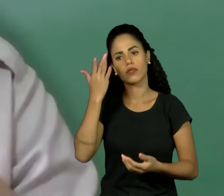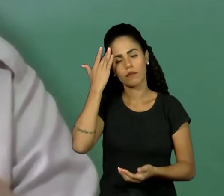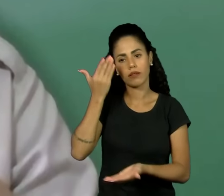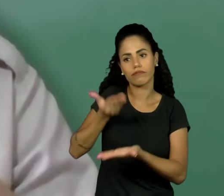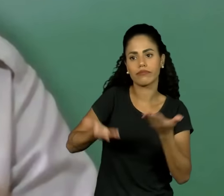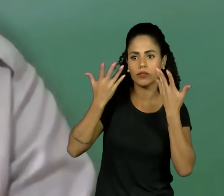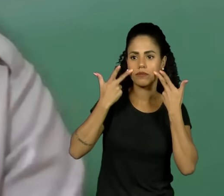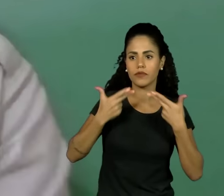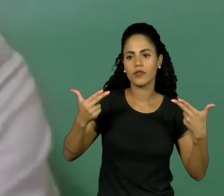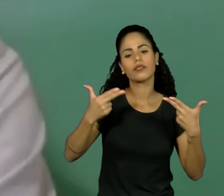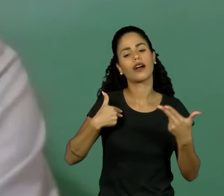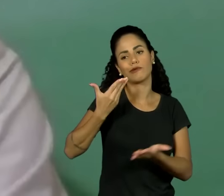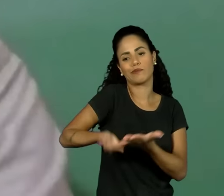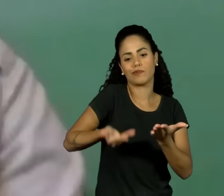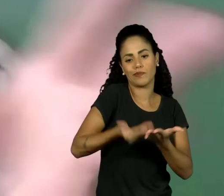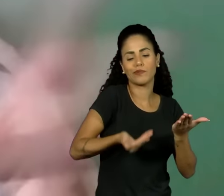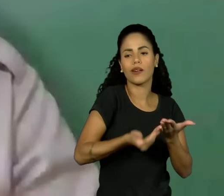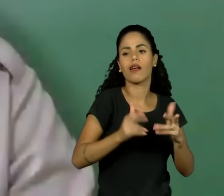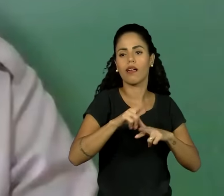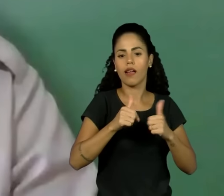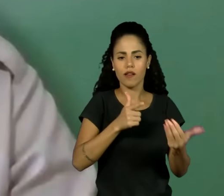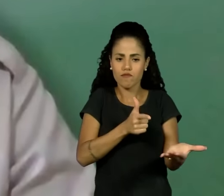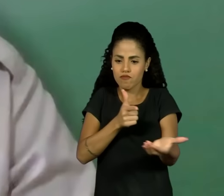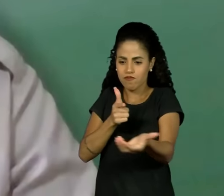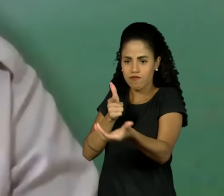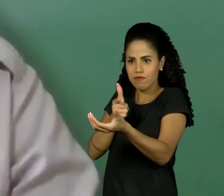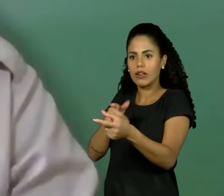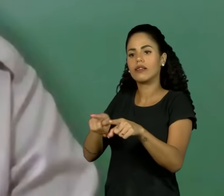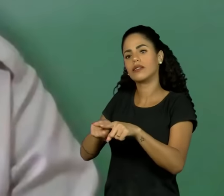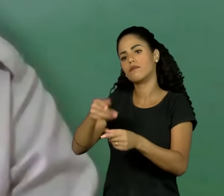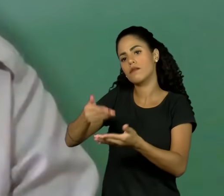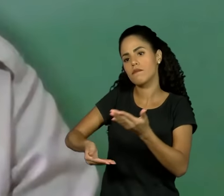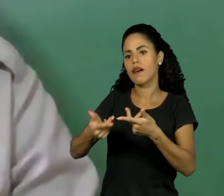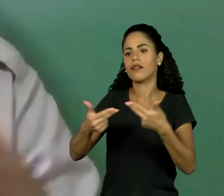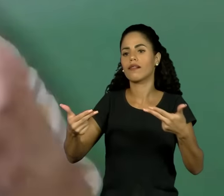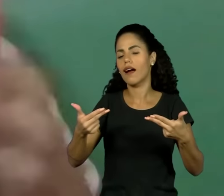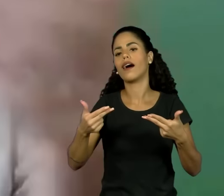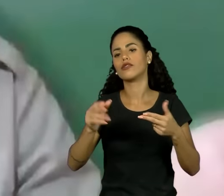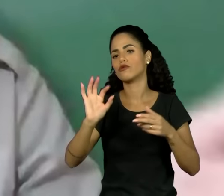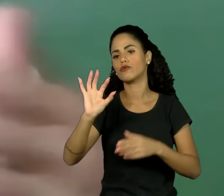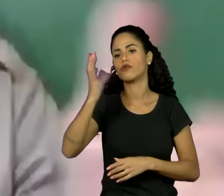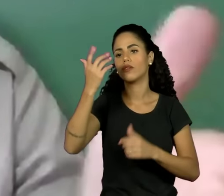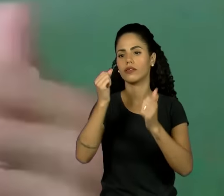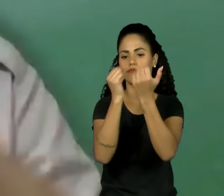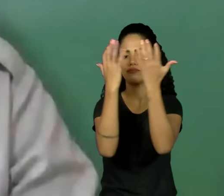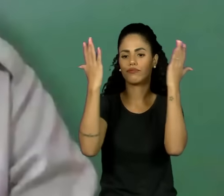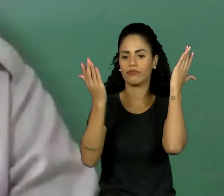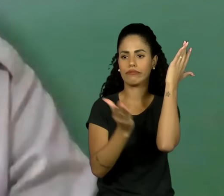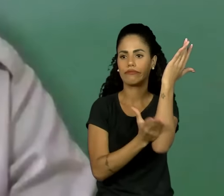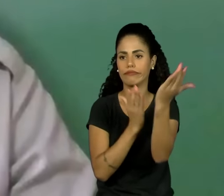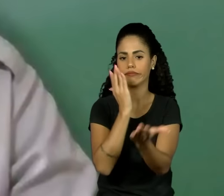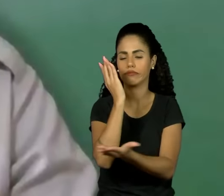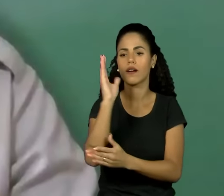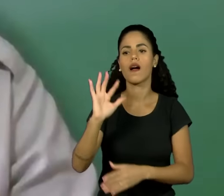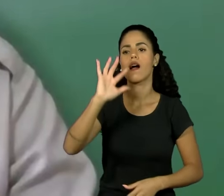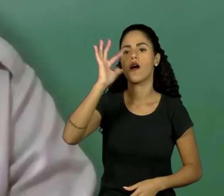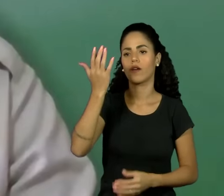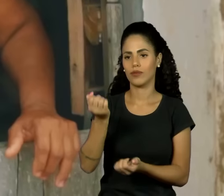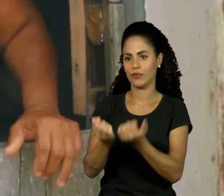de biodiversidade, tanto pela caça como pela perda de habitat, né, por conta do desmatamento e os